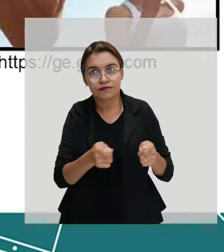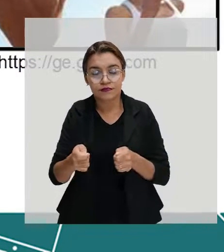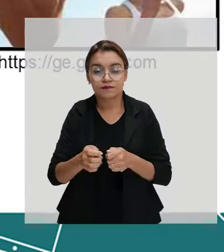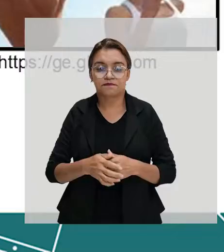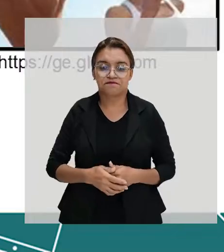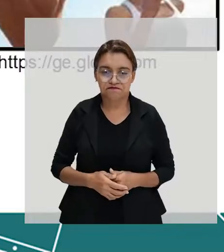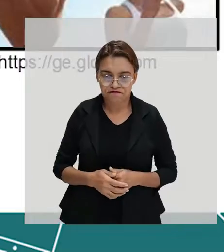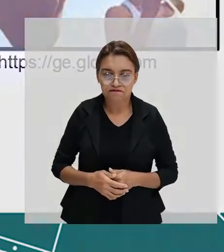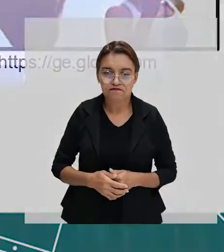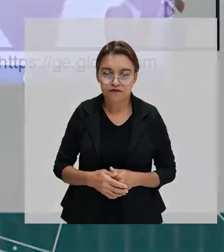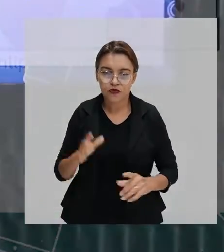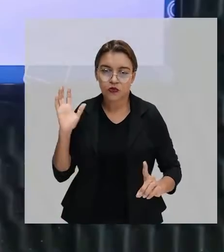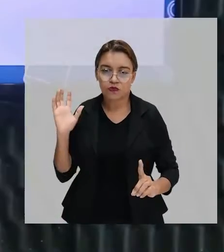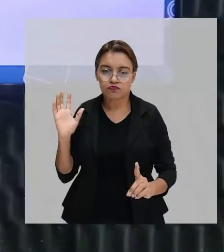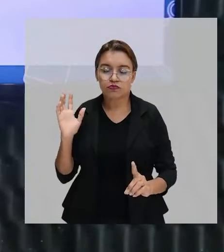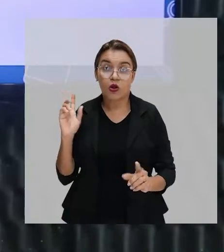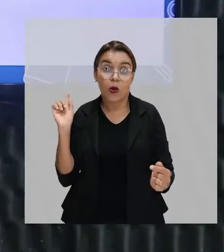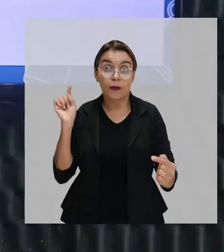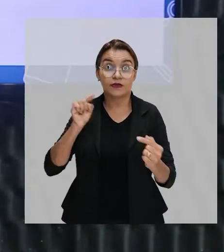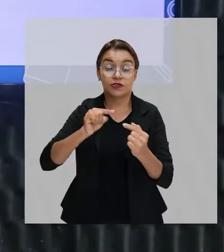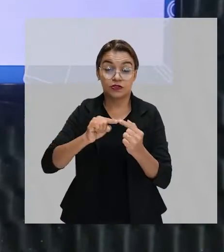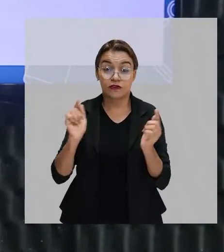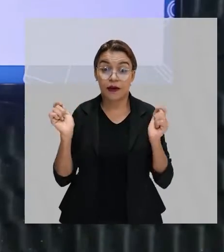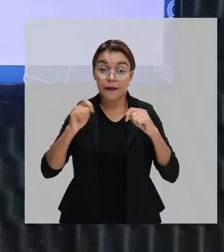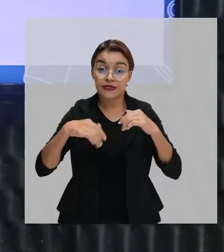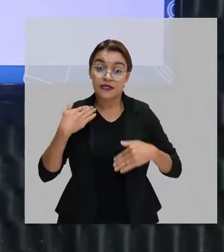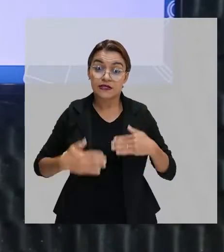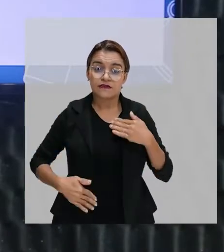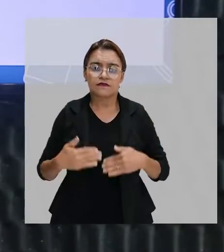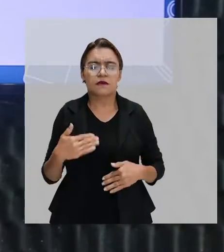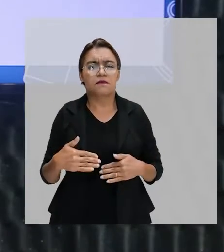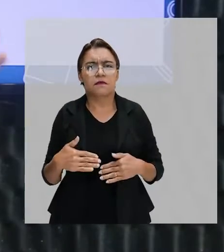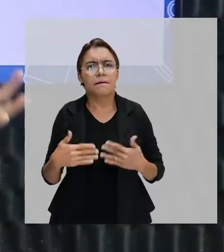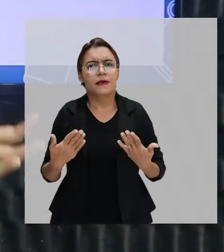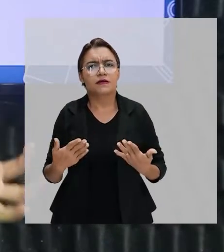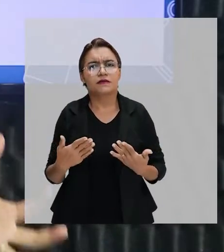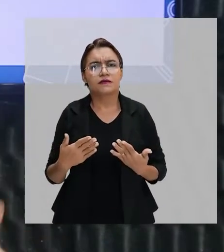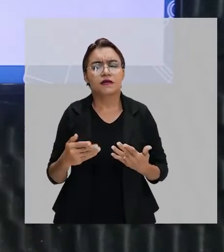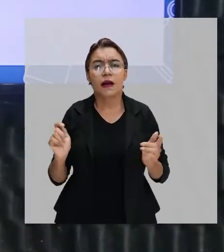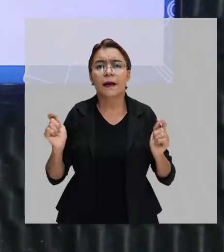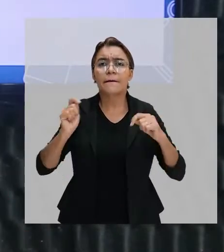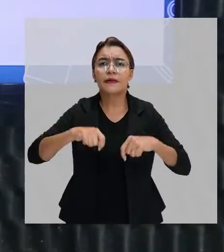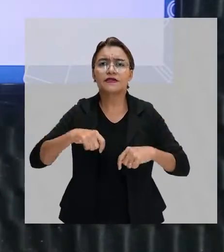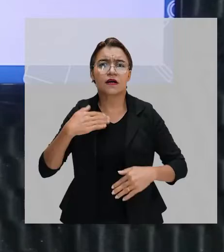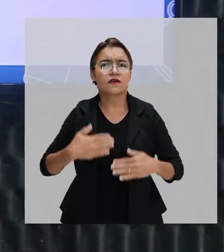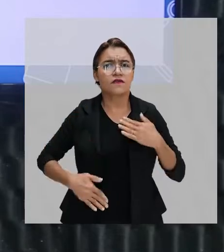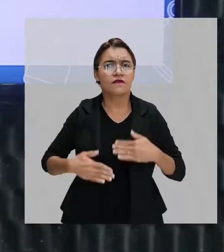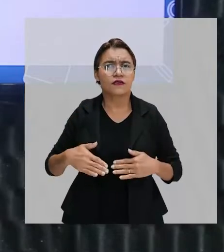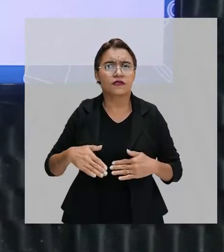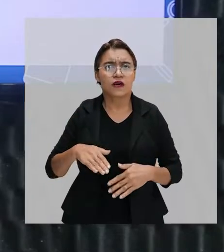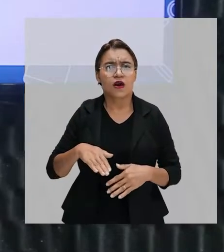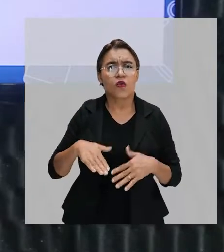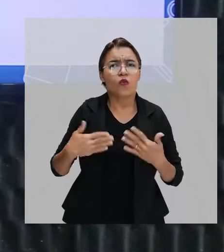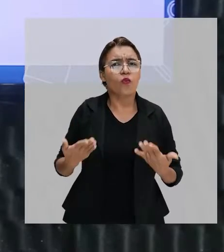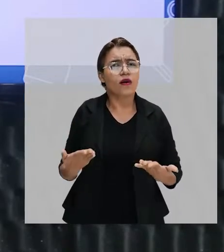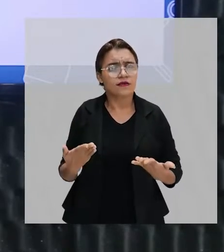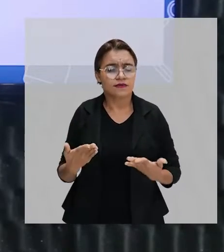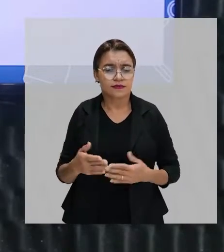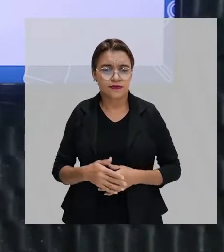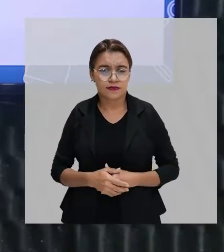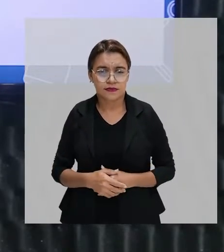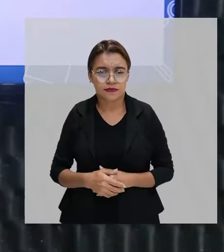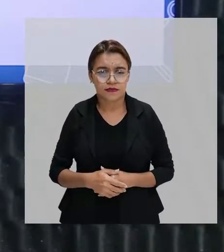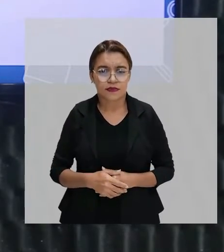avisando as melhorias das capacidades físicas professor e quais são essas capacidades físicas O que são isso